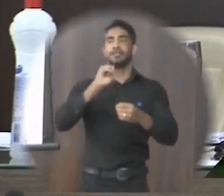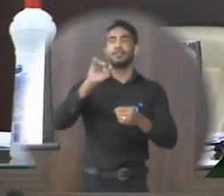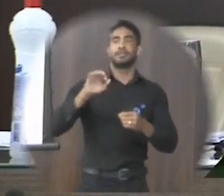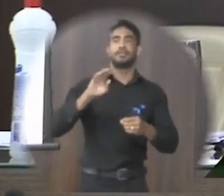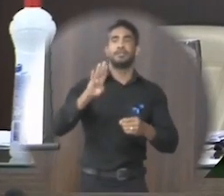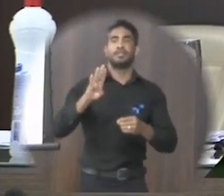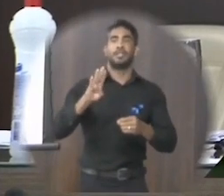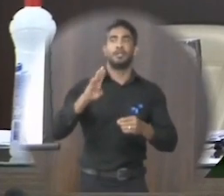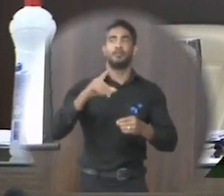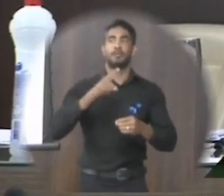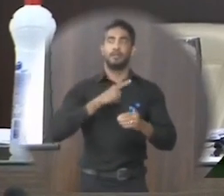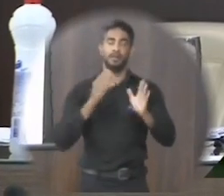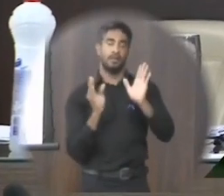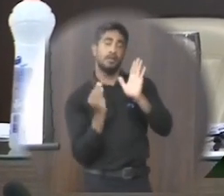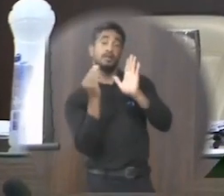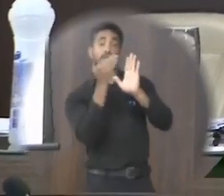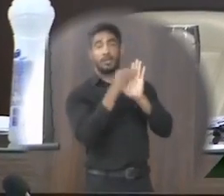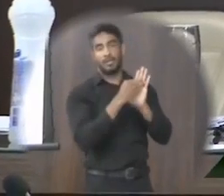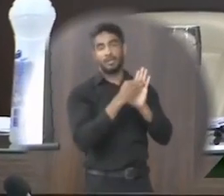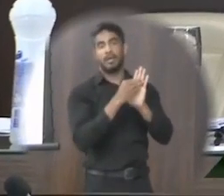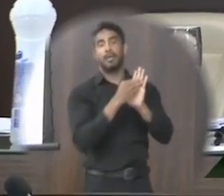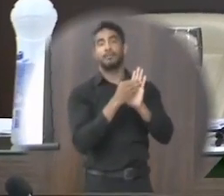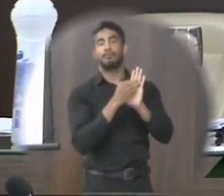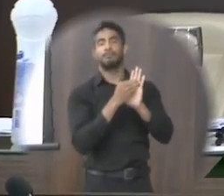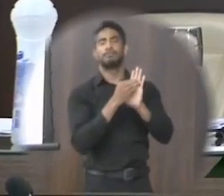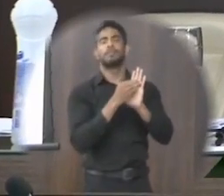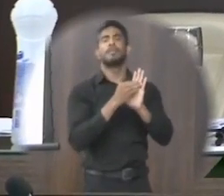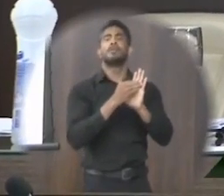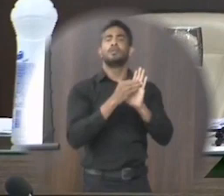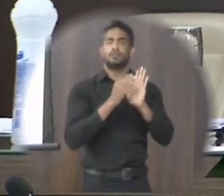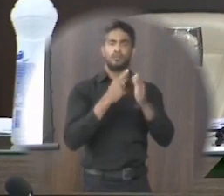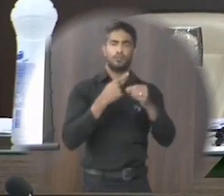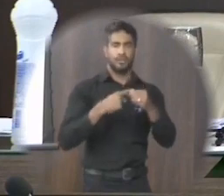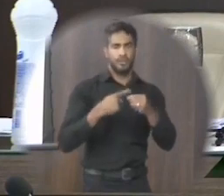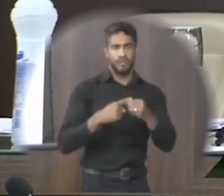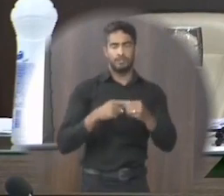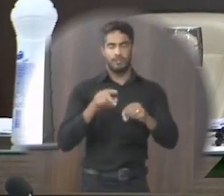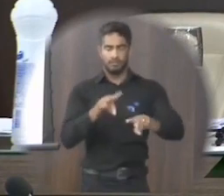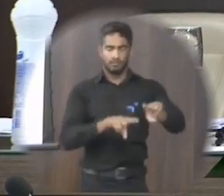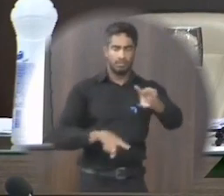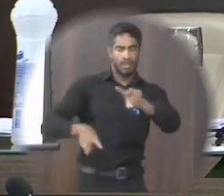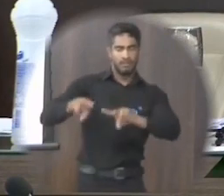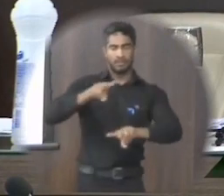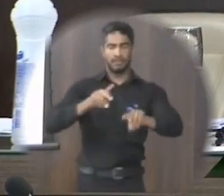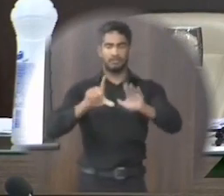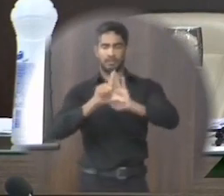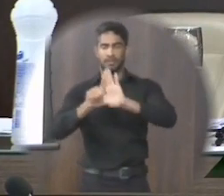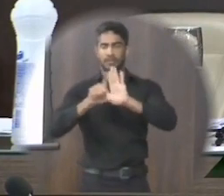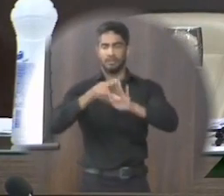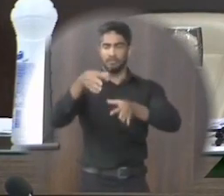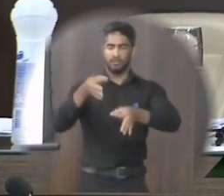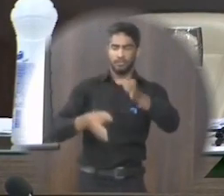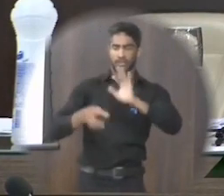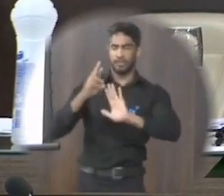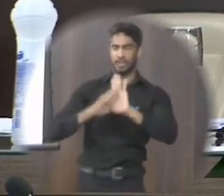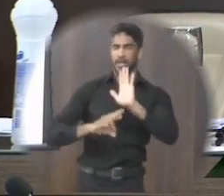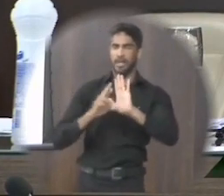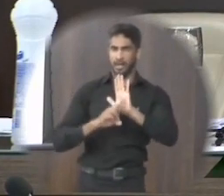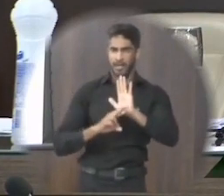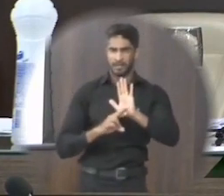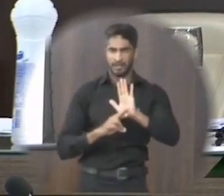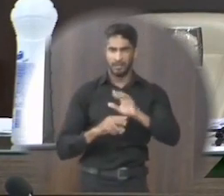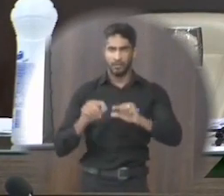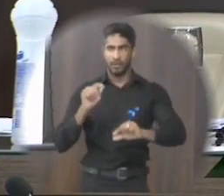passa a integrar o calendário oficial do município. Após o exame preliminar da Comissão de Legislação, Justiça e Redação,